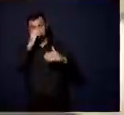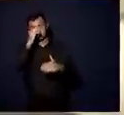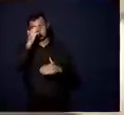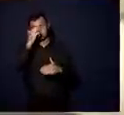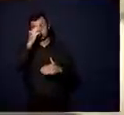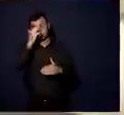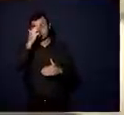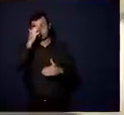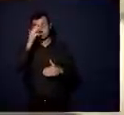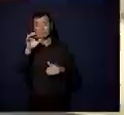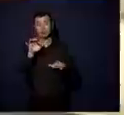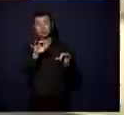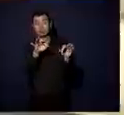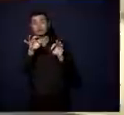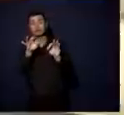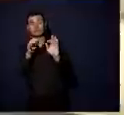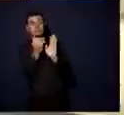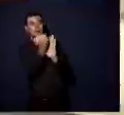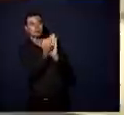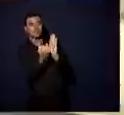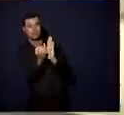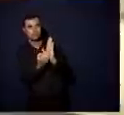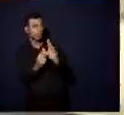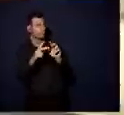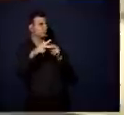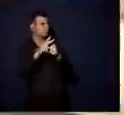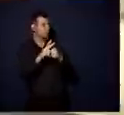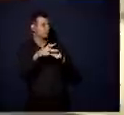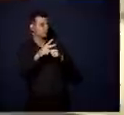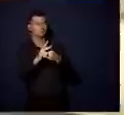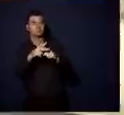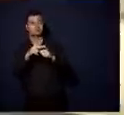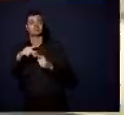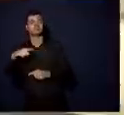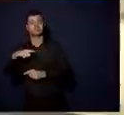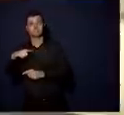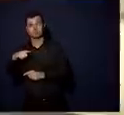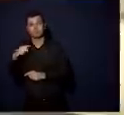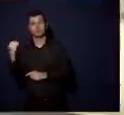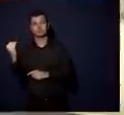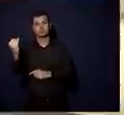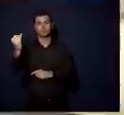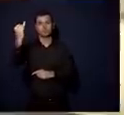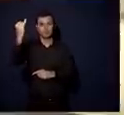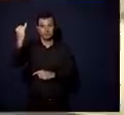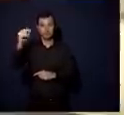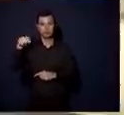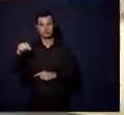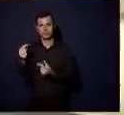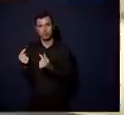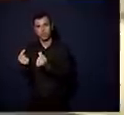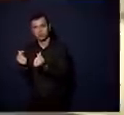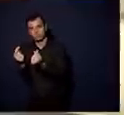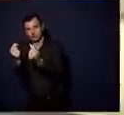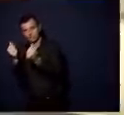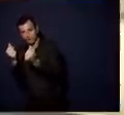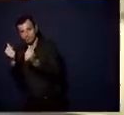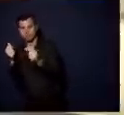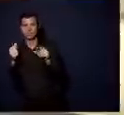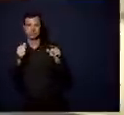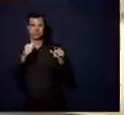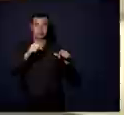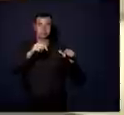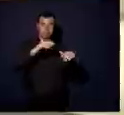fazer uma justificar a gente vai ter essa enfim essa é muito importante que o orçamento se comunique com a execução